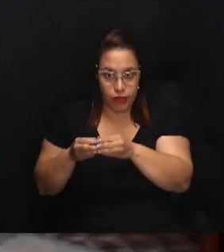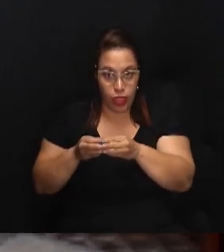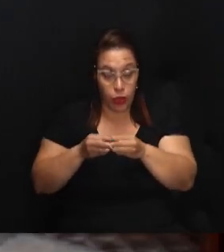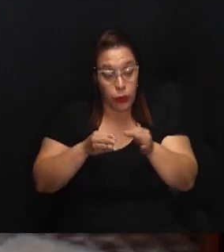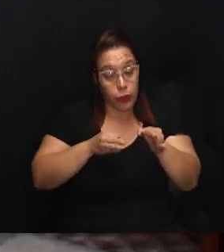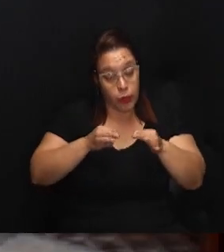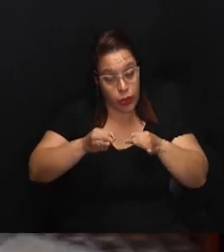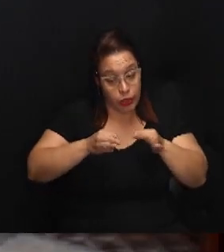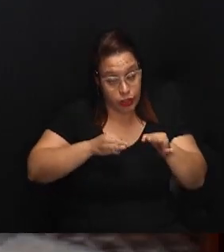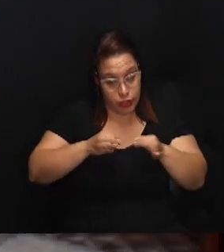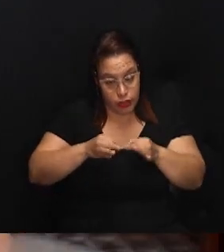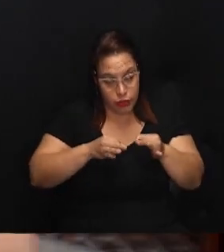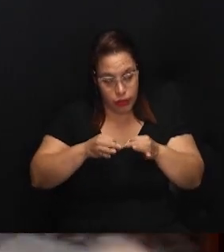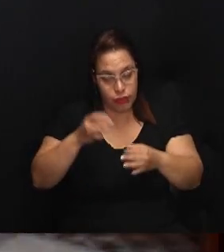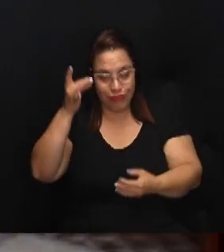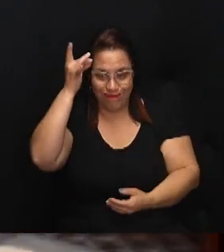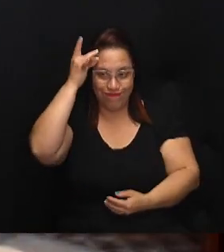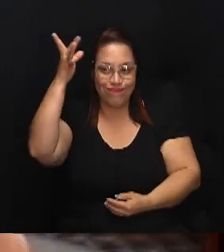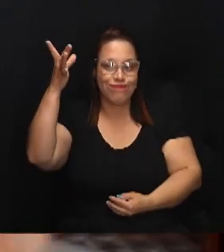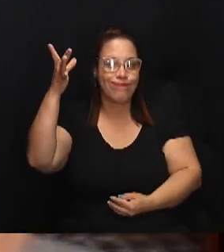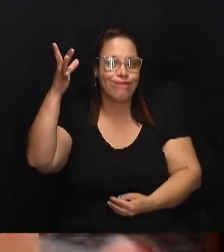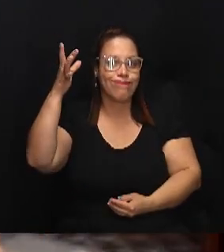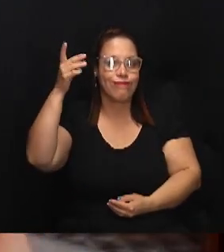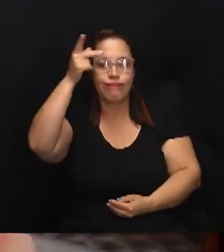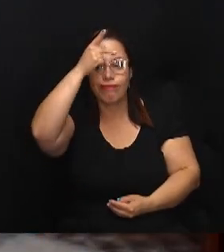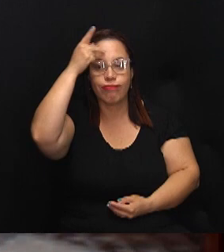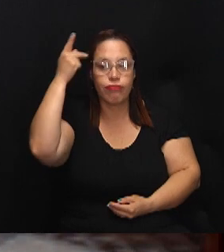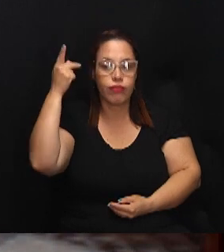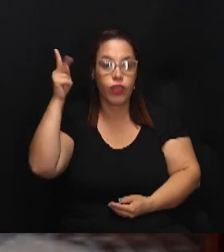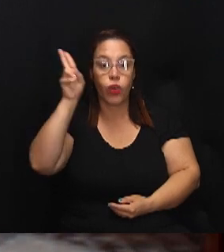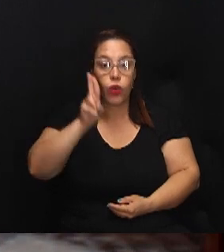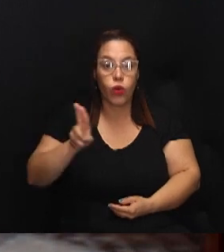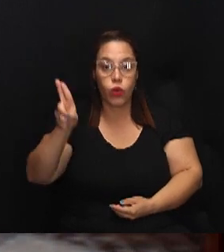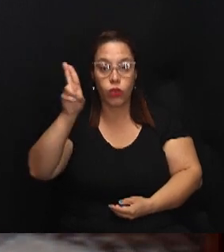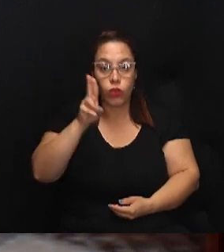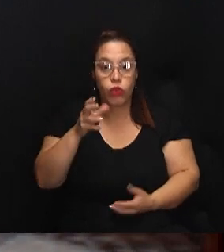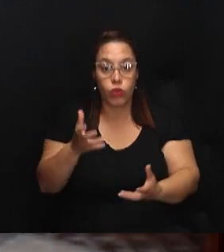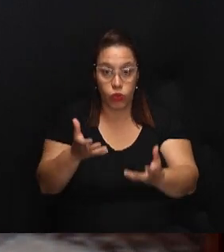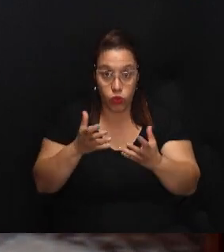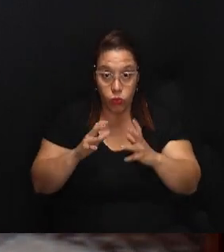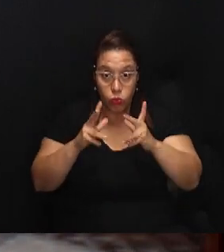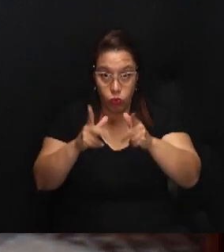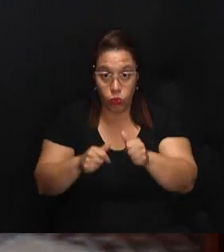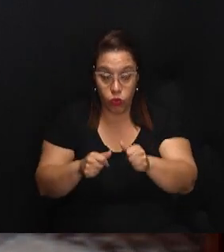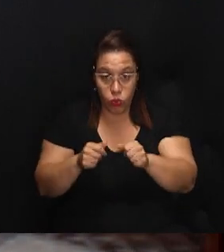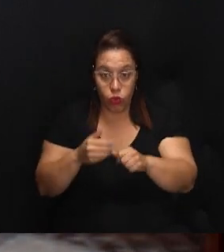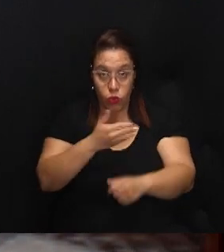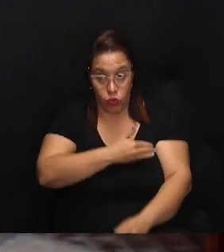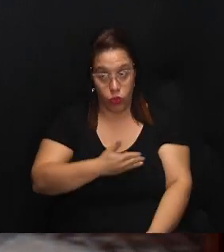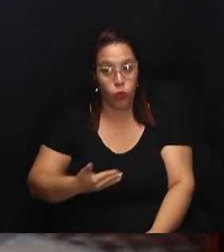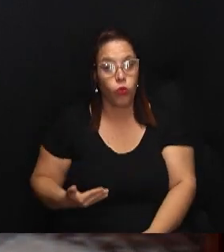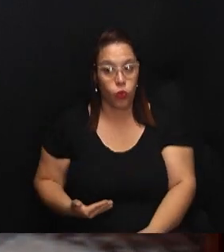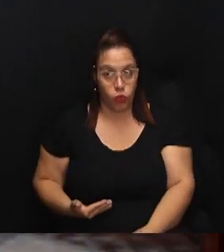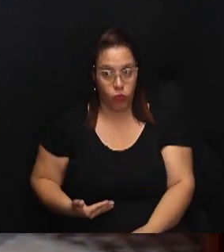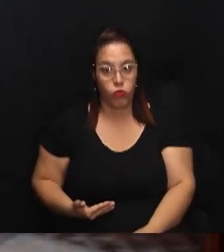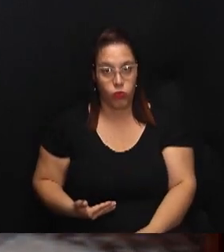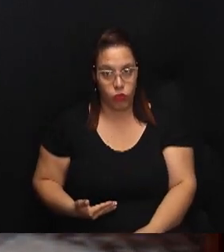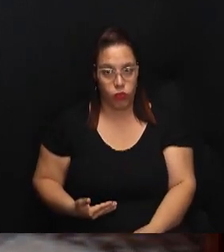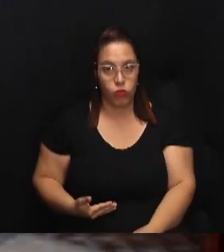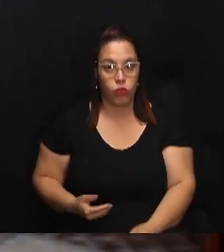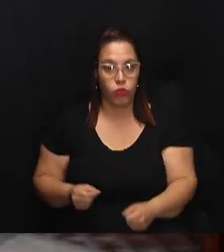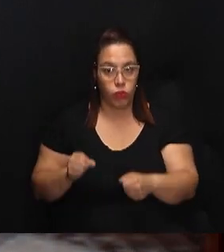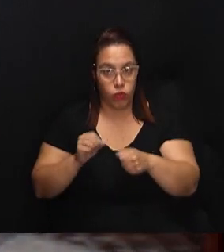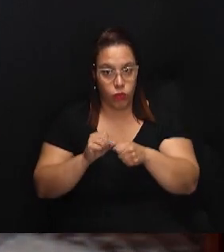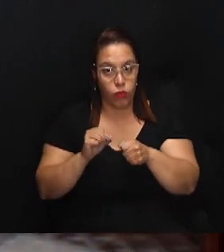de uma forma mais organizada, né? Para ficar mais fácil para outras pessoas utilizarem. A gente quer que tudo isso seja